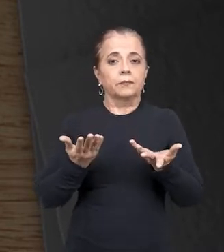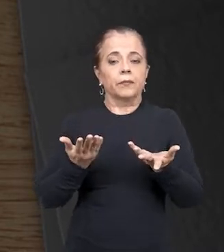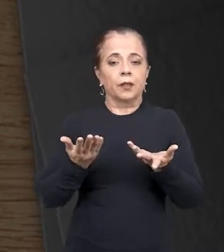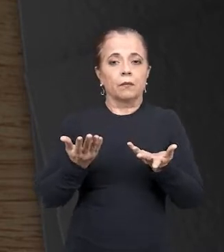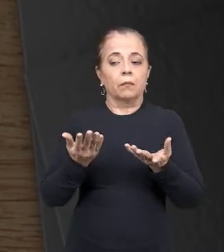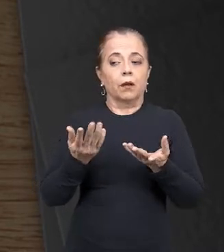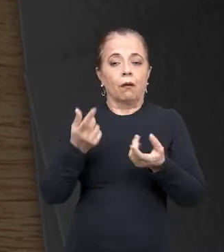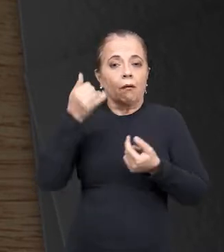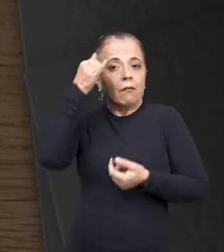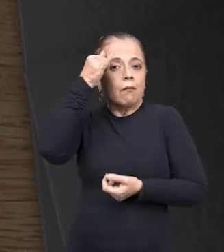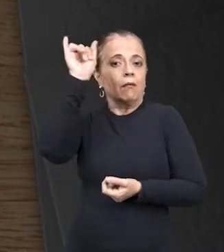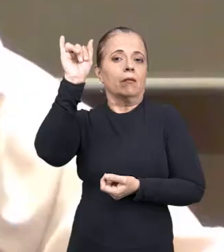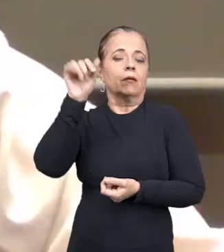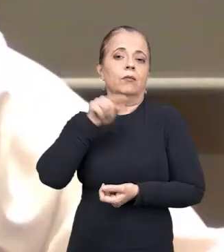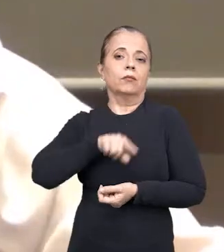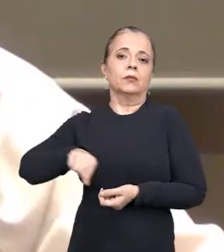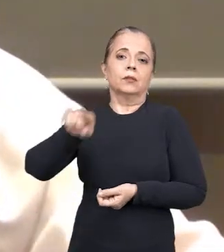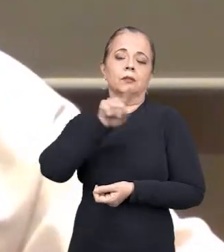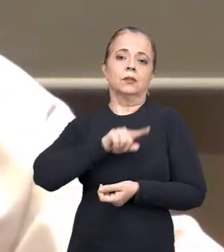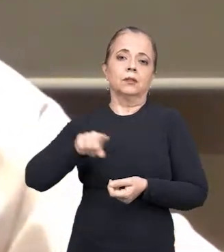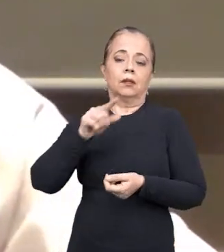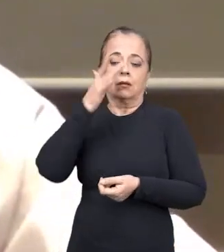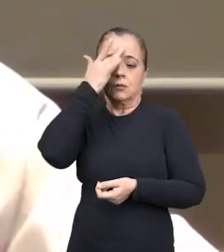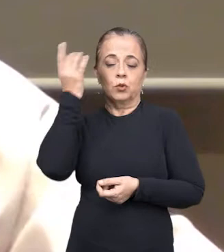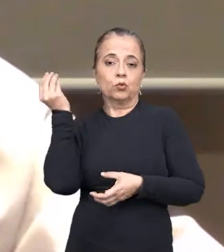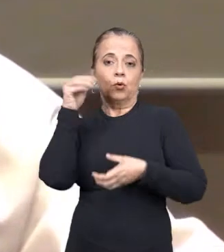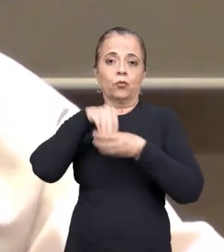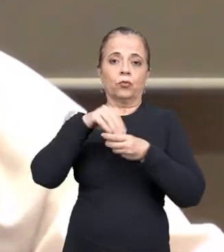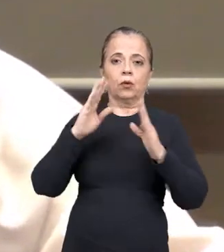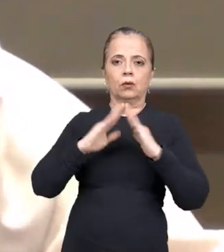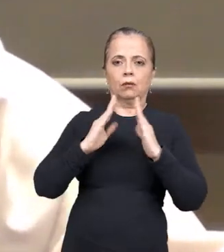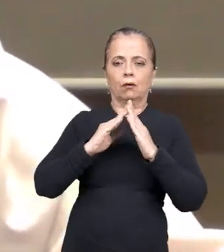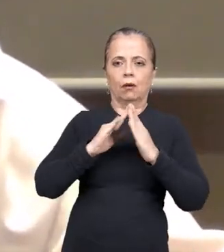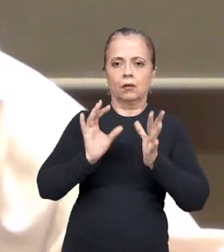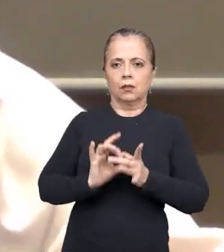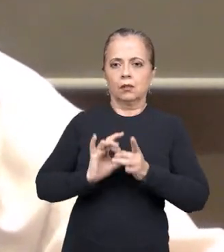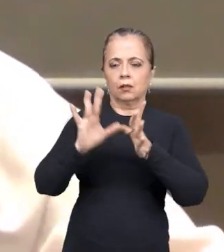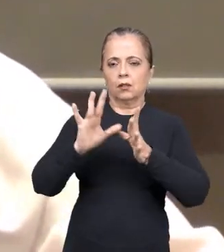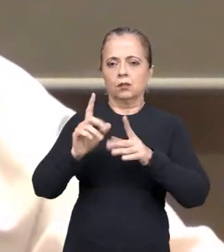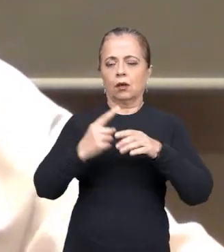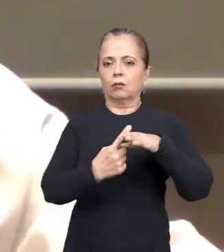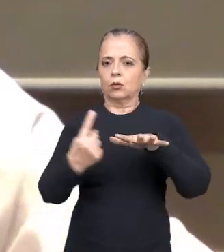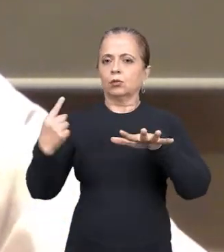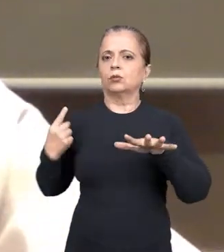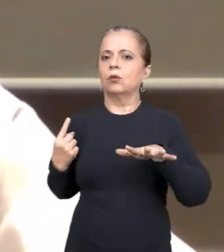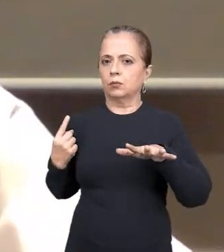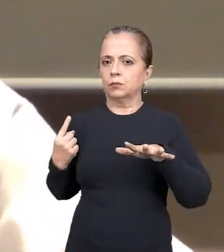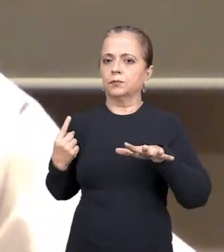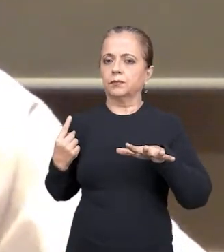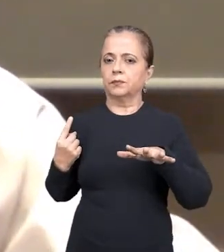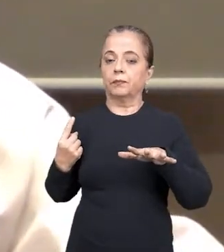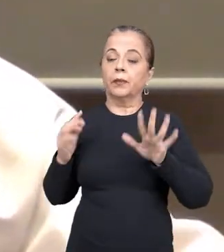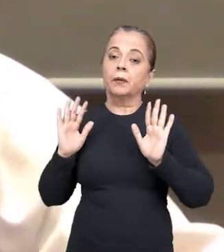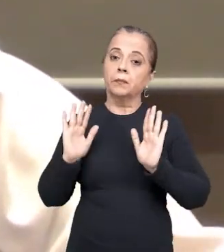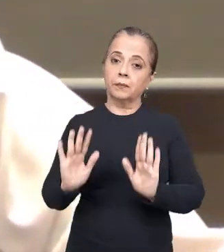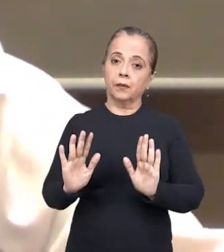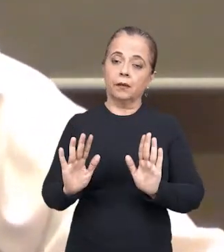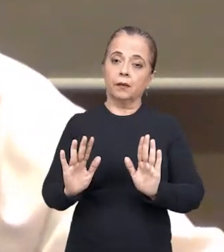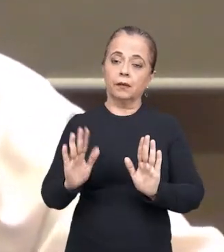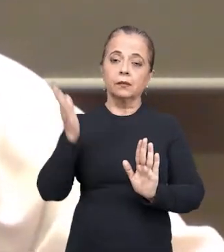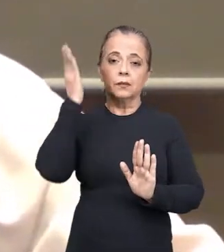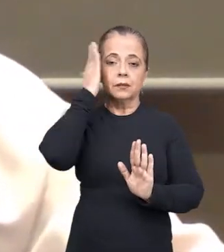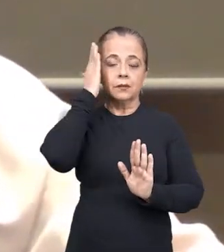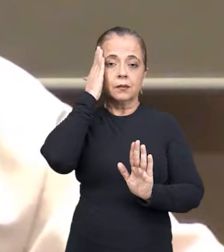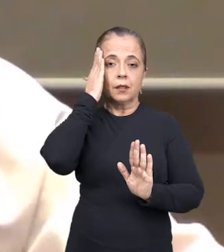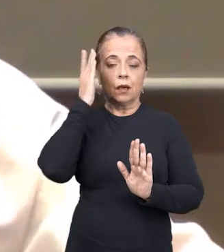medida para conter a mobilidade das pessoas e proporcionar um maior isolamento. Entretanto,